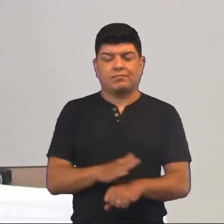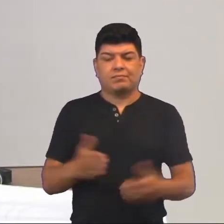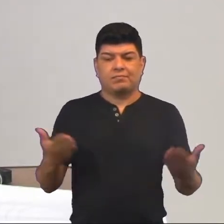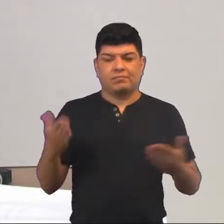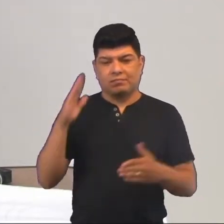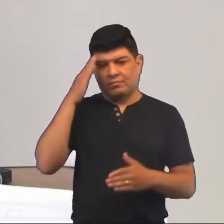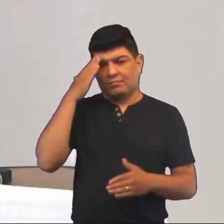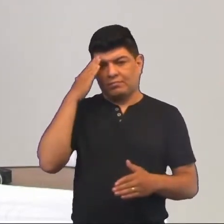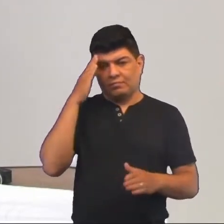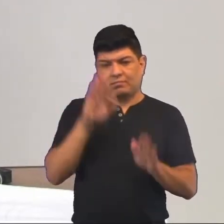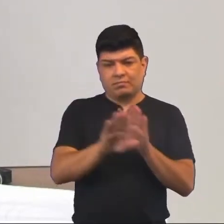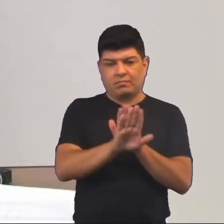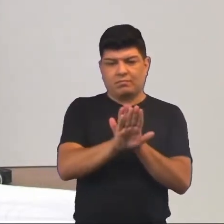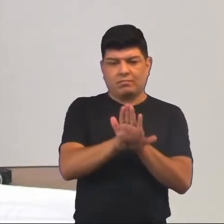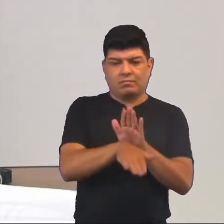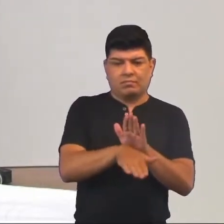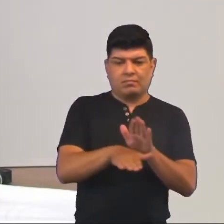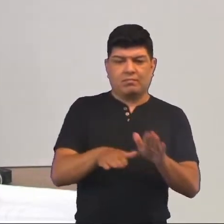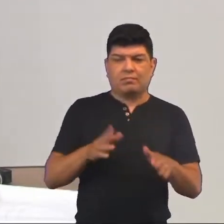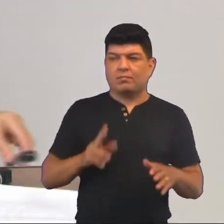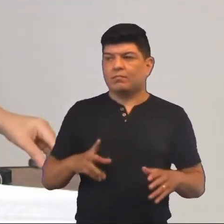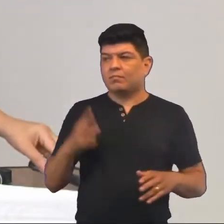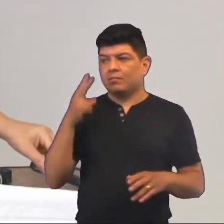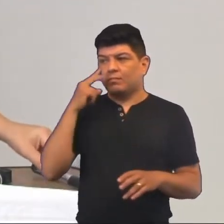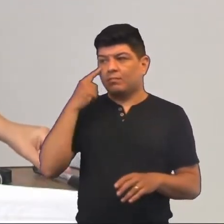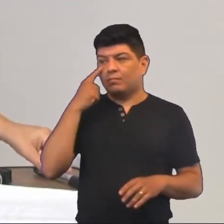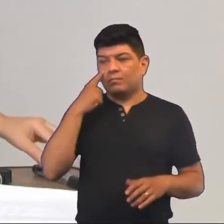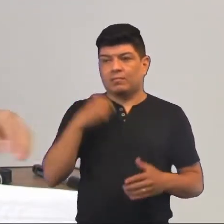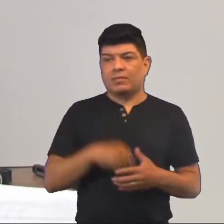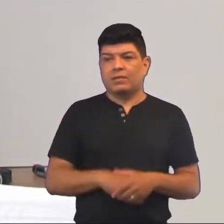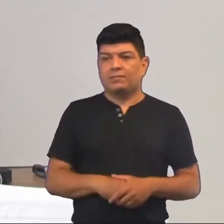entender um pouquinho a projeção dessa sombra. Vamos lá comigo aqui, ó.